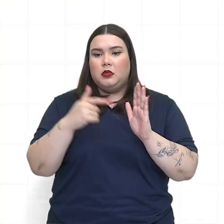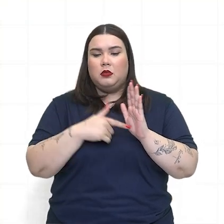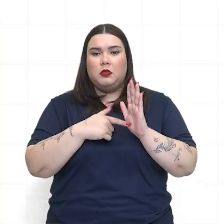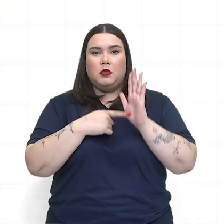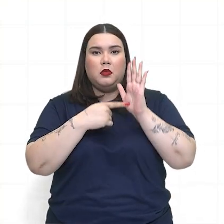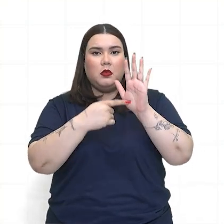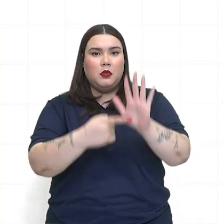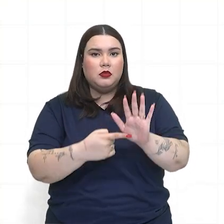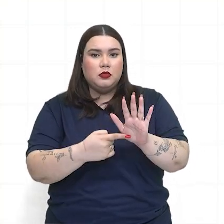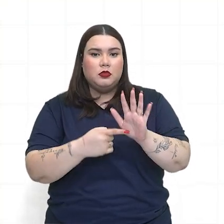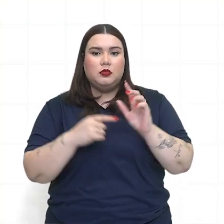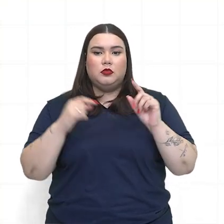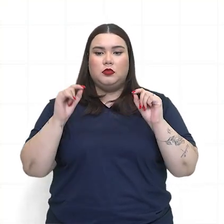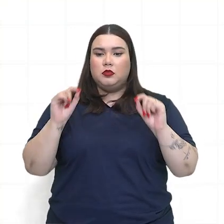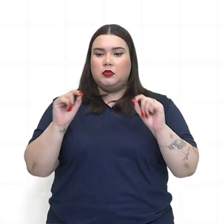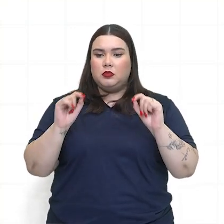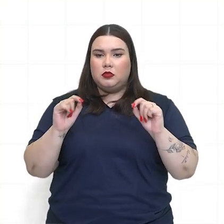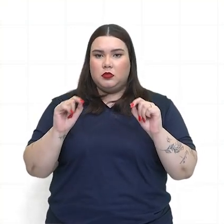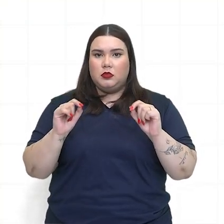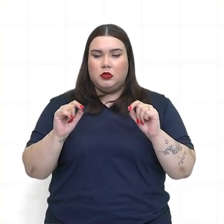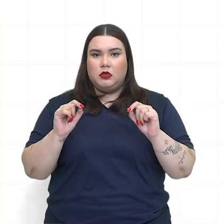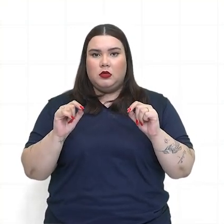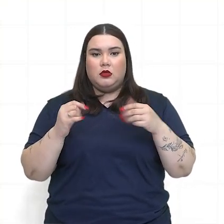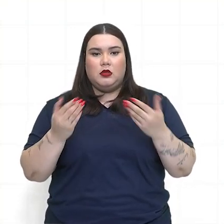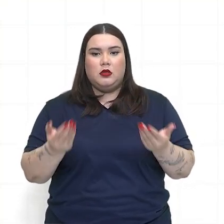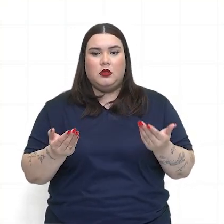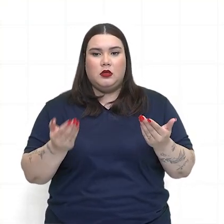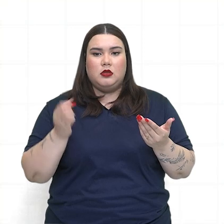for sedimentado, se não for